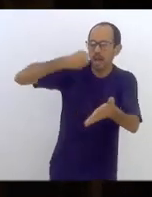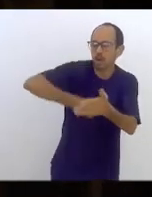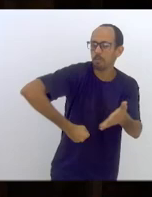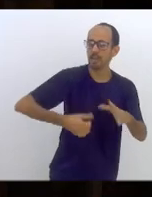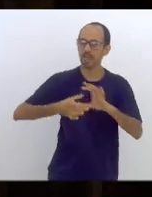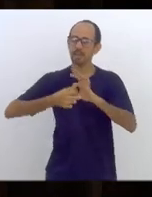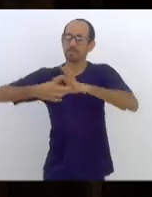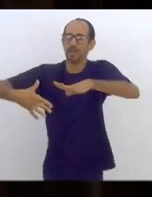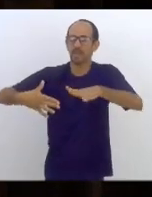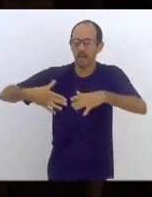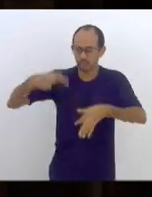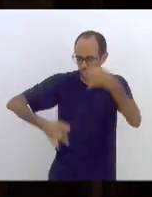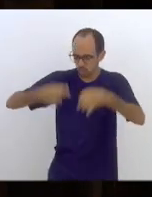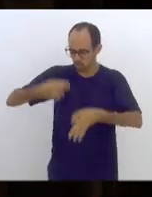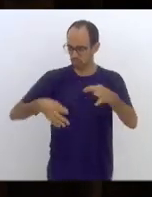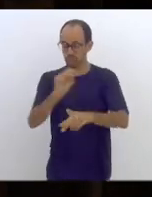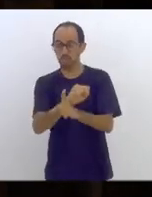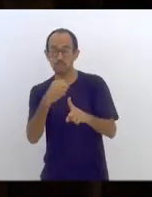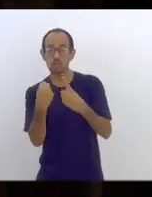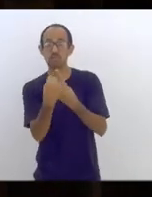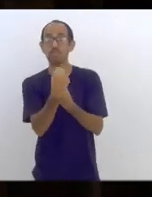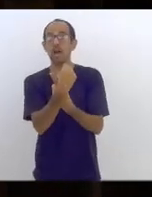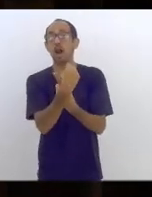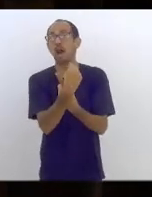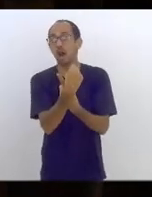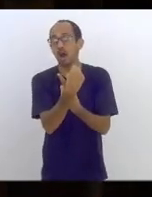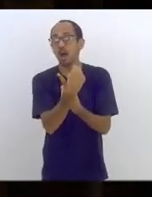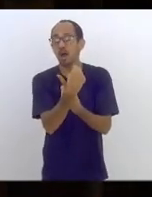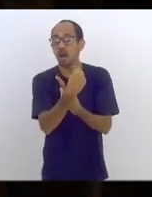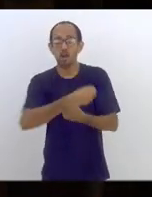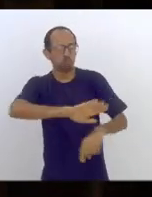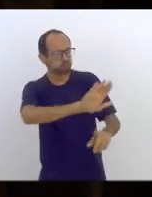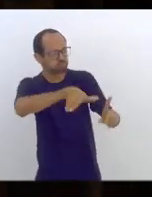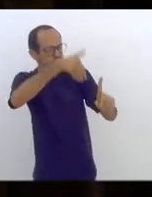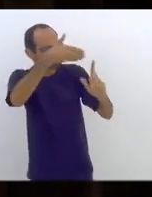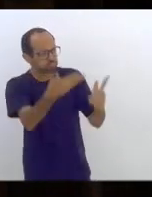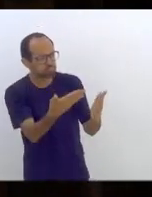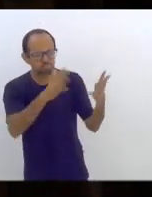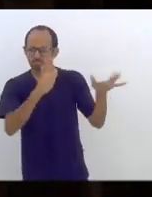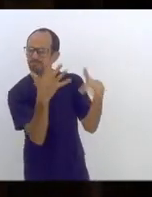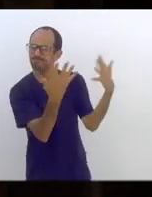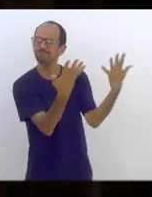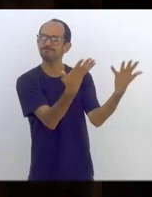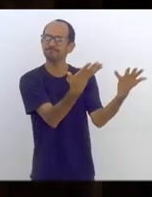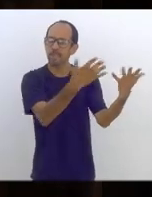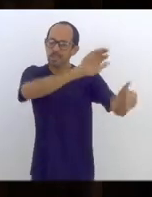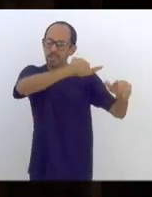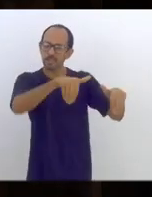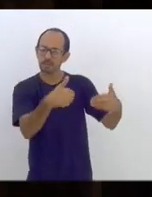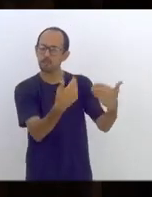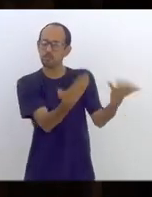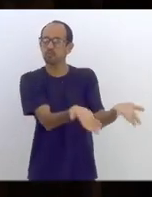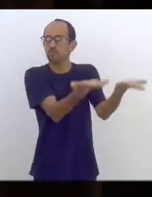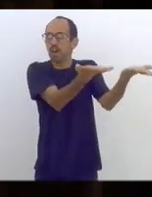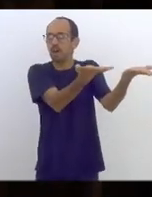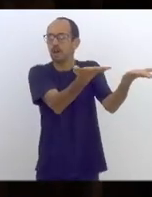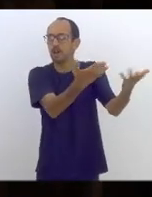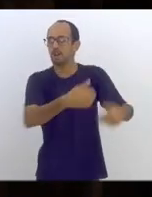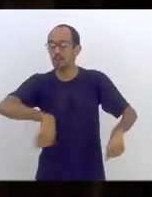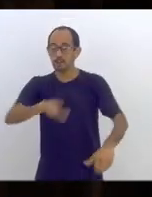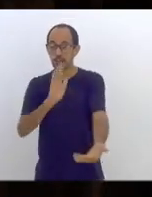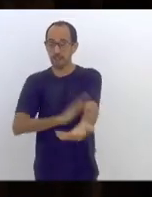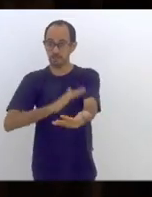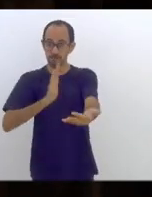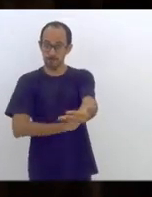Liberdade é justiça social. Salam aleikum, um elo forte triunfal. Se na veia corre